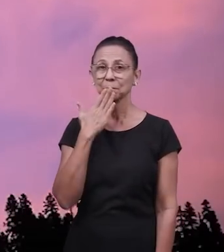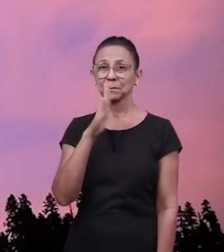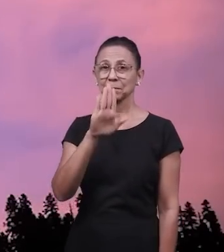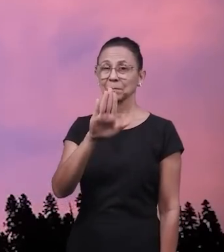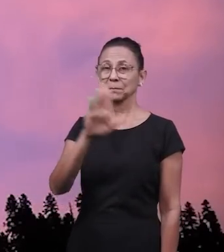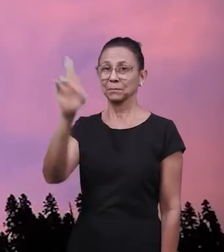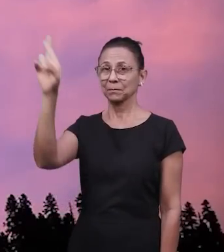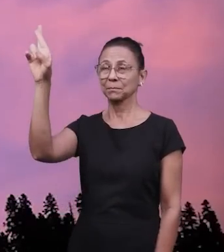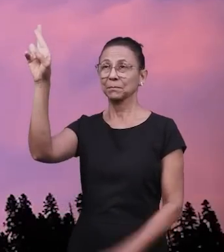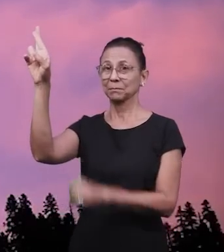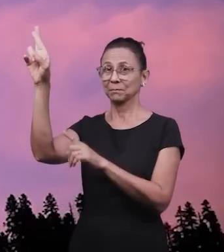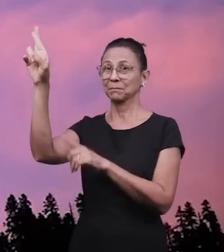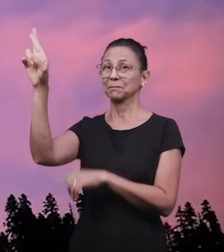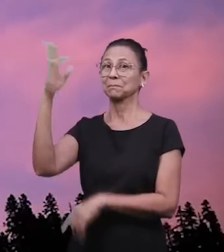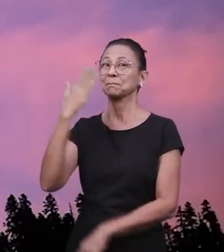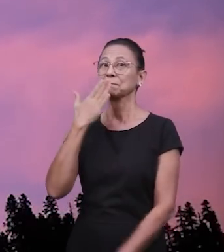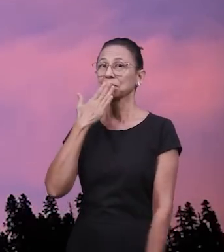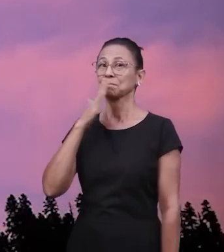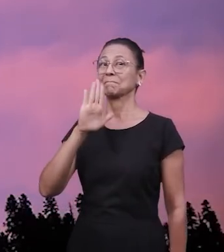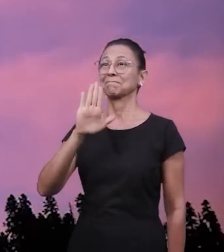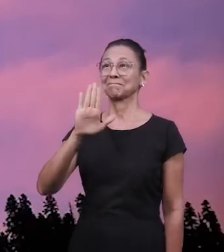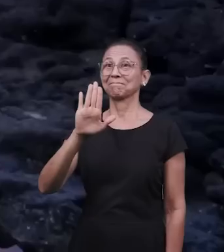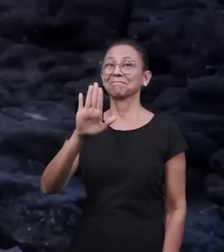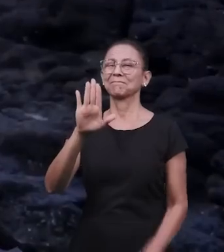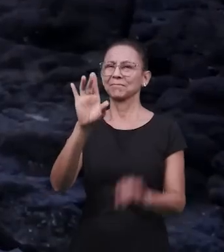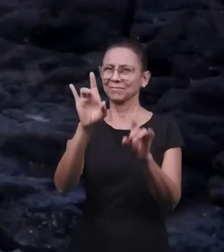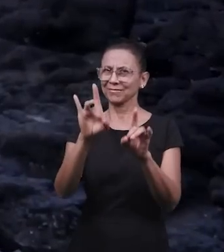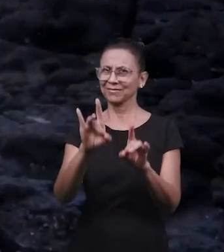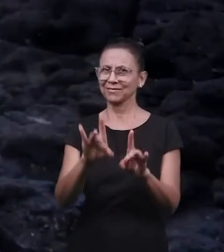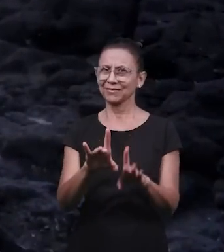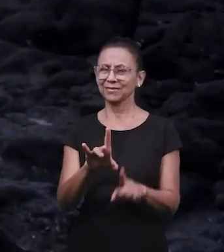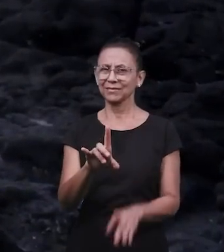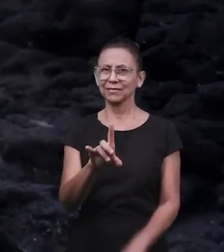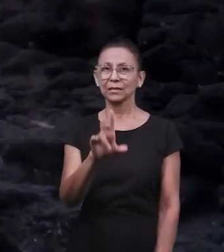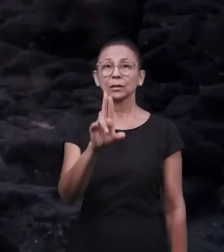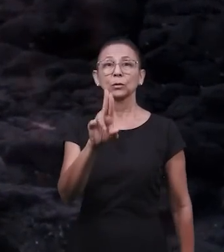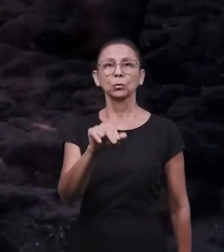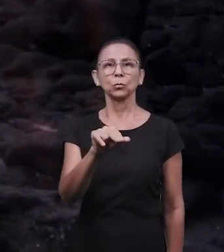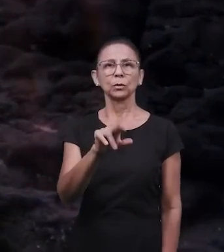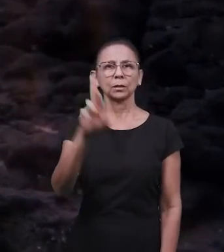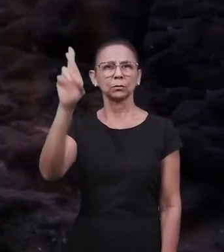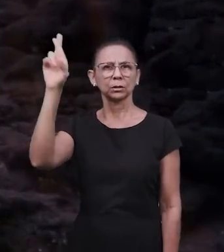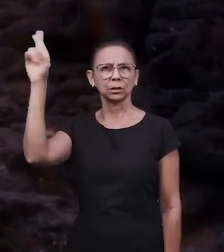deixarei, não te deixarei, diz o Senhor.